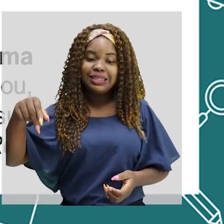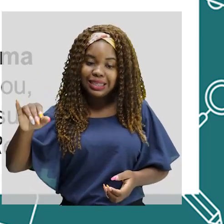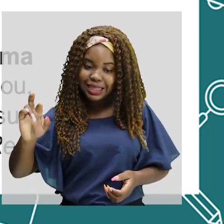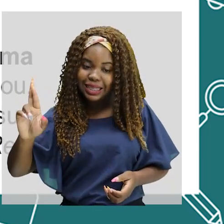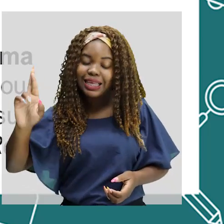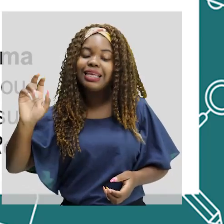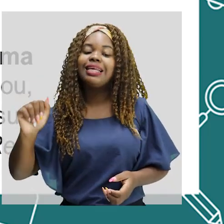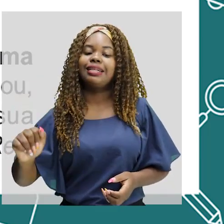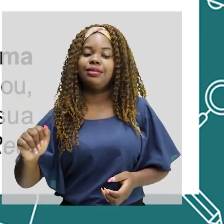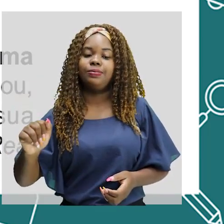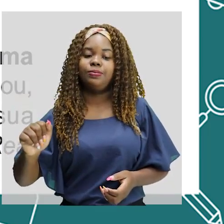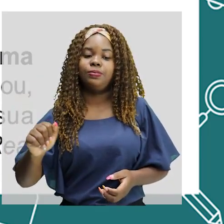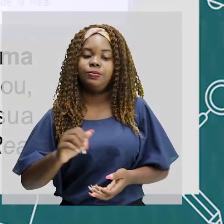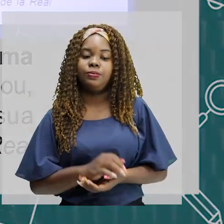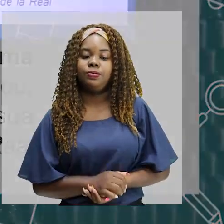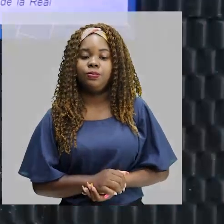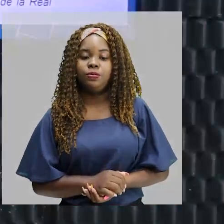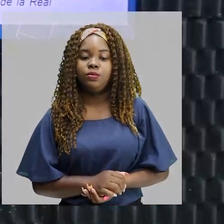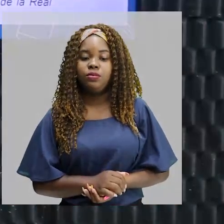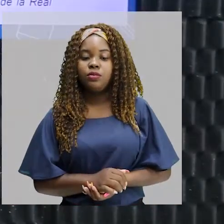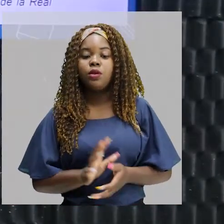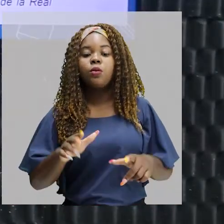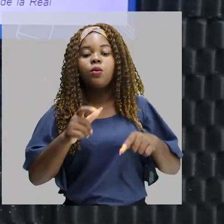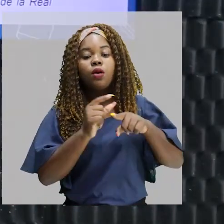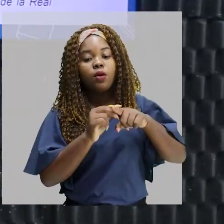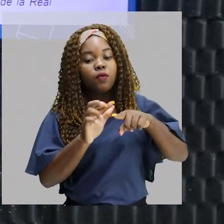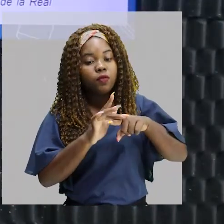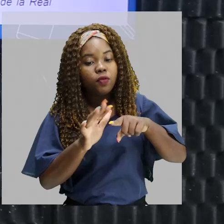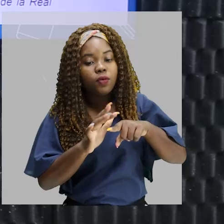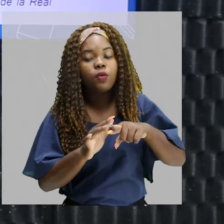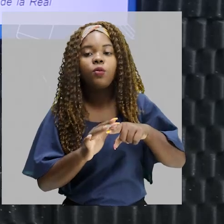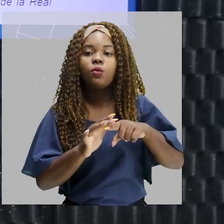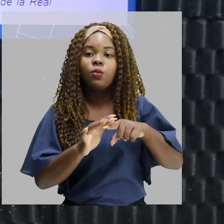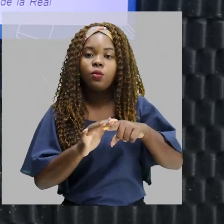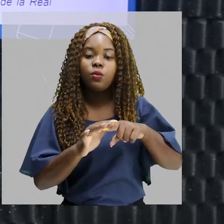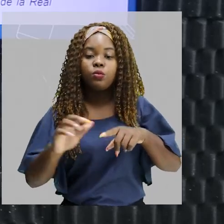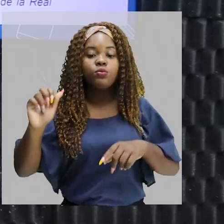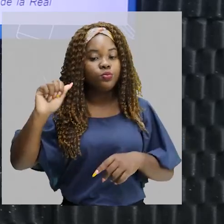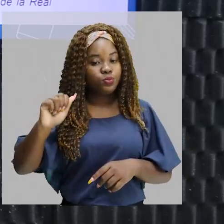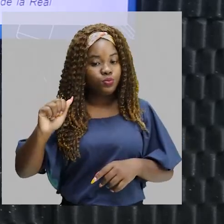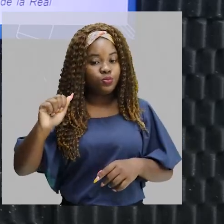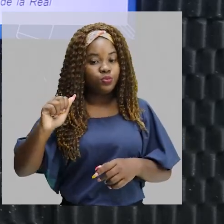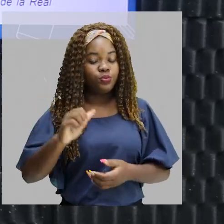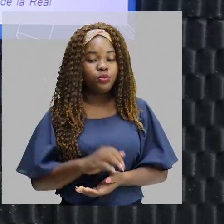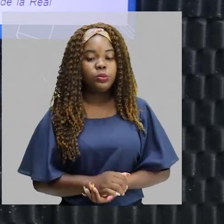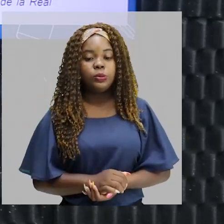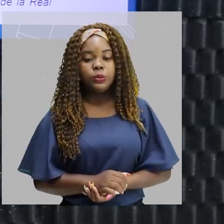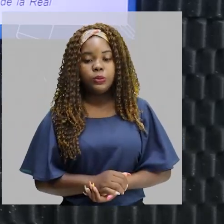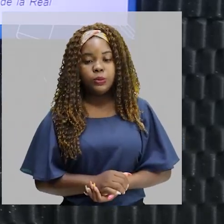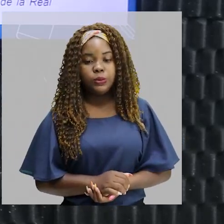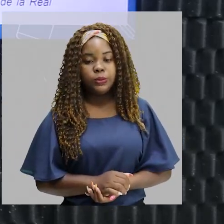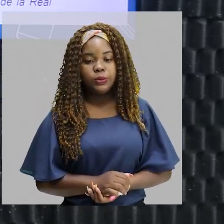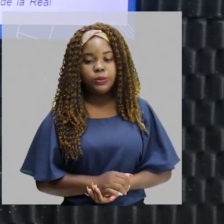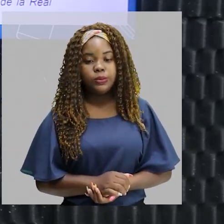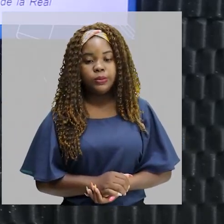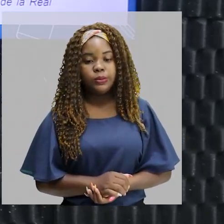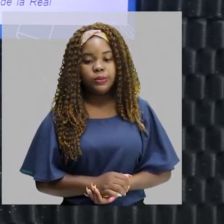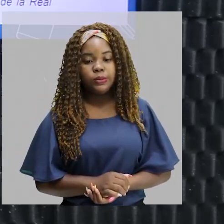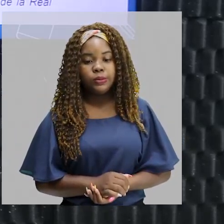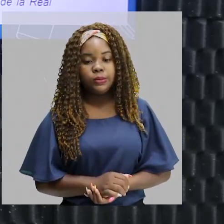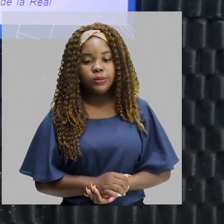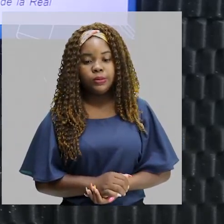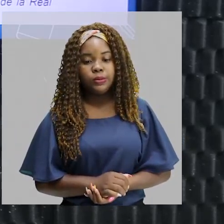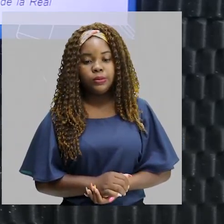qualesquiera. Então, ele vai tirar o fonema. Qual é o fonema que está saindo? O fonema A. Então, esse aqui, gente, tanto